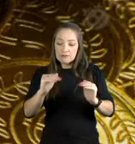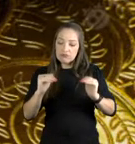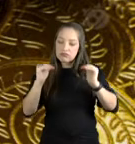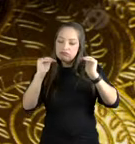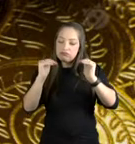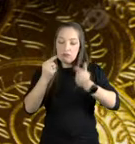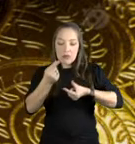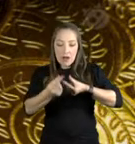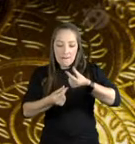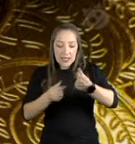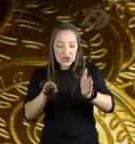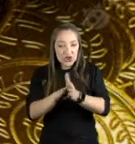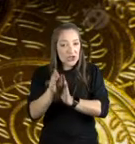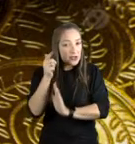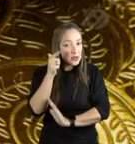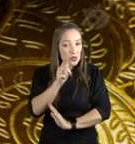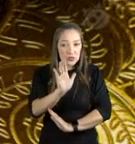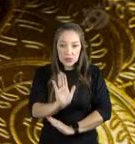não tiver